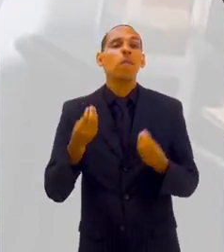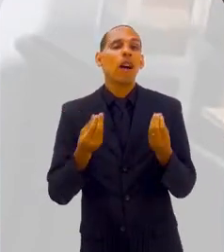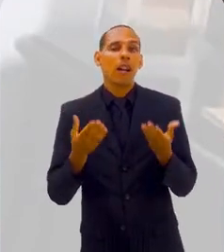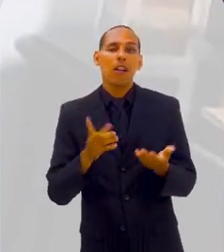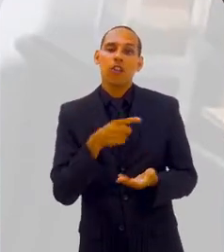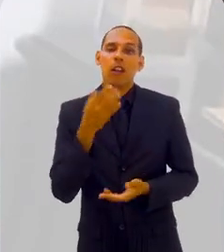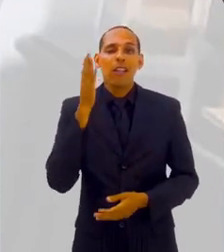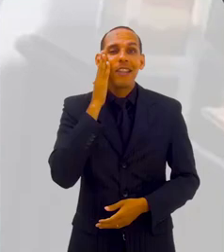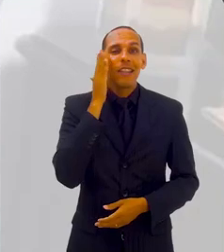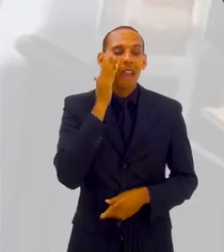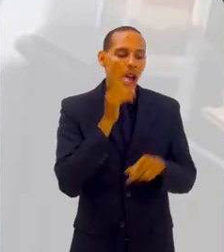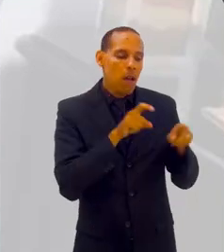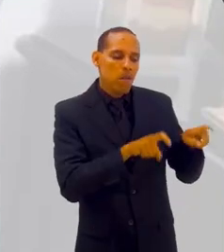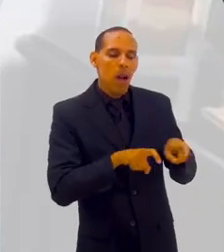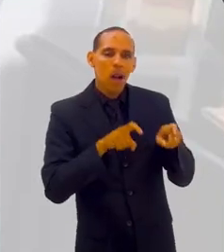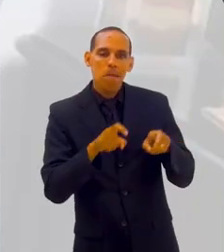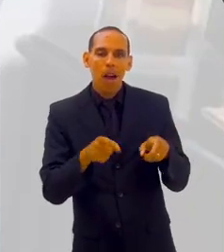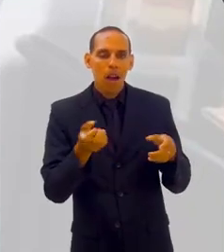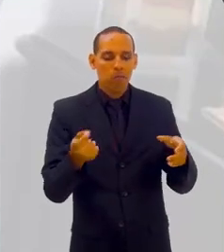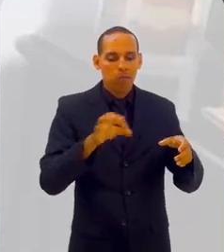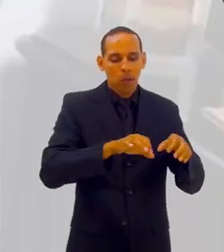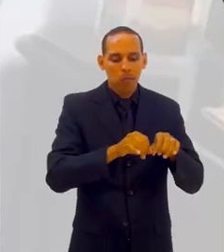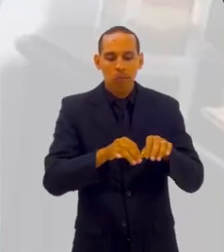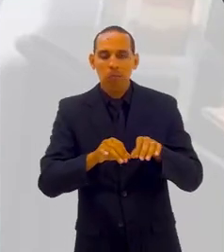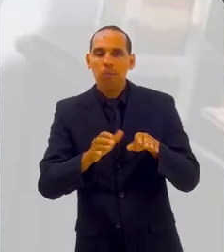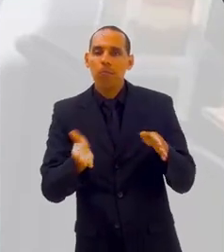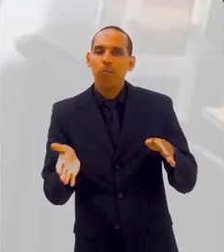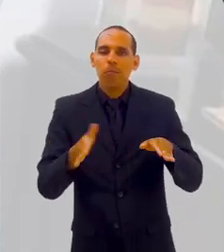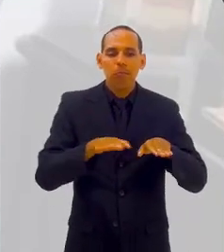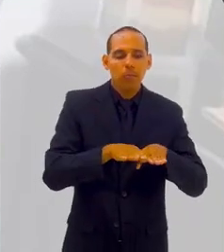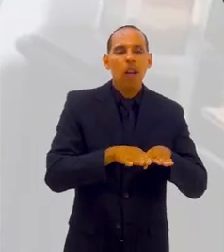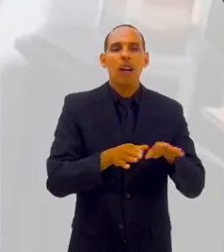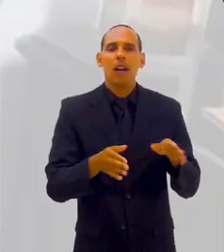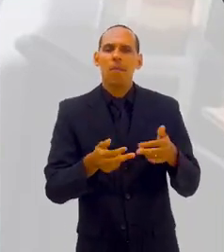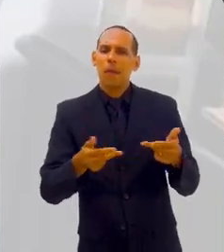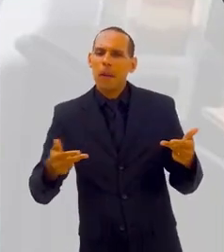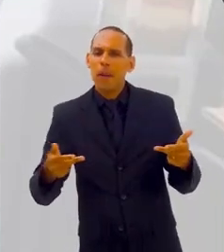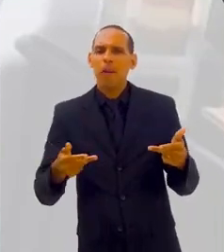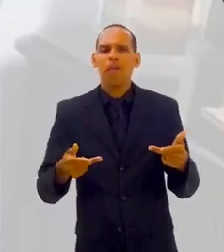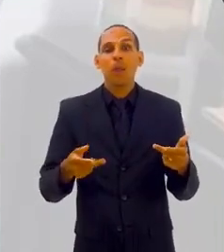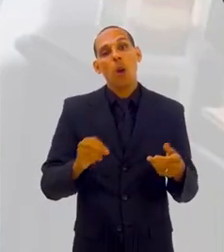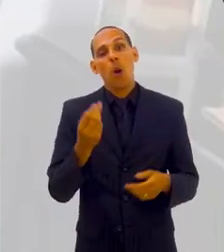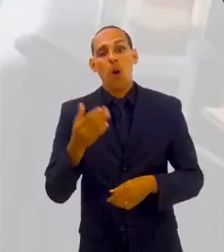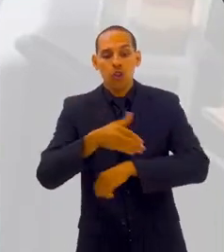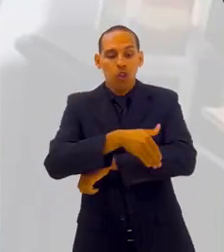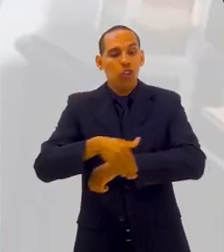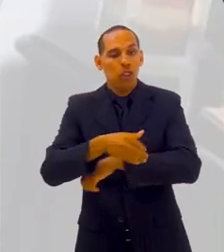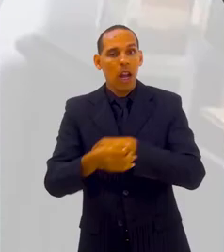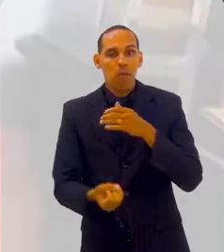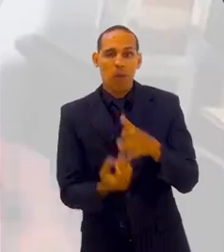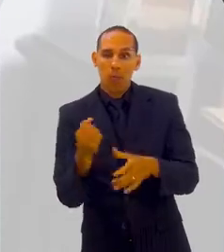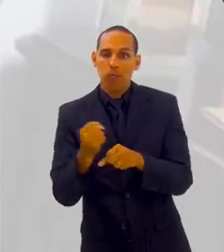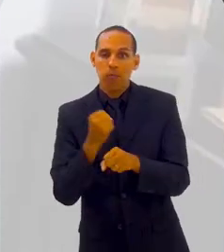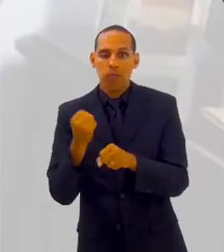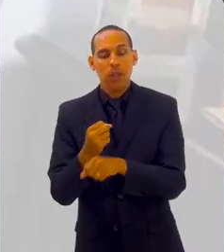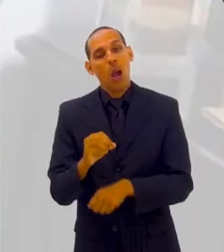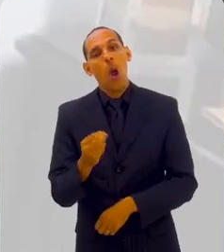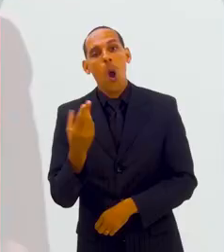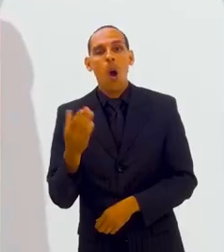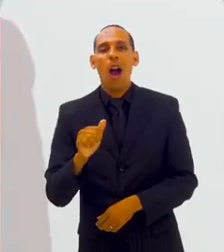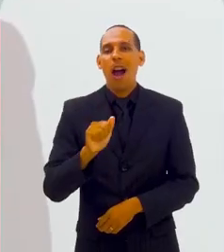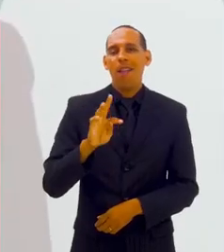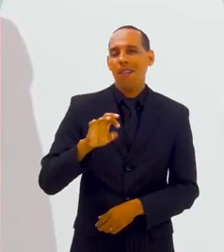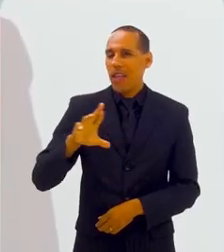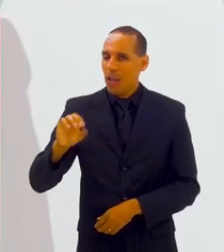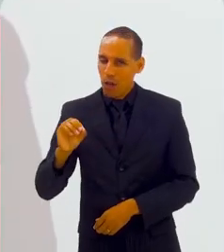plantar e o quê, até a construção de uma estrada, de um aterro sanitário e outros temas.